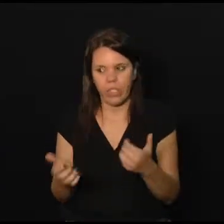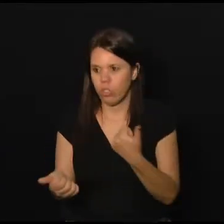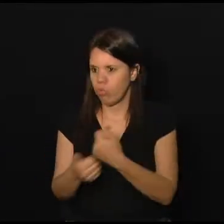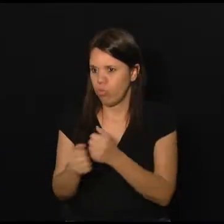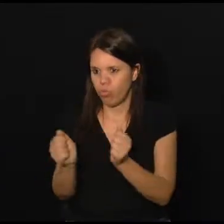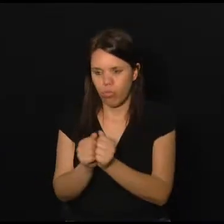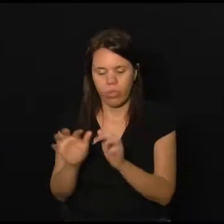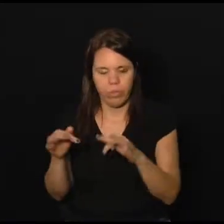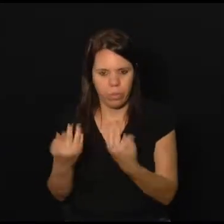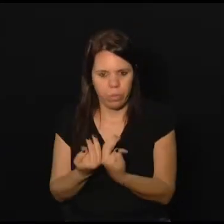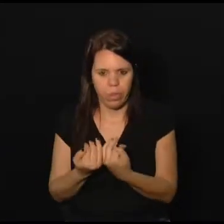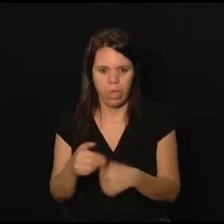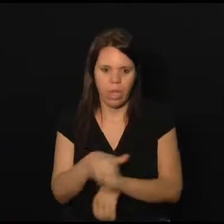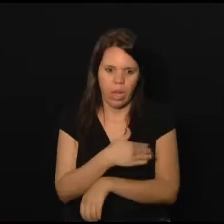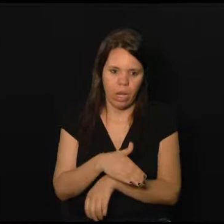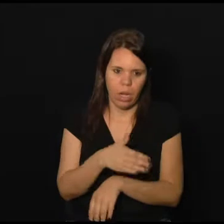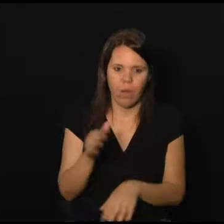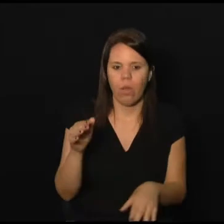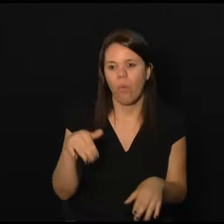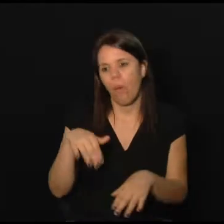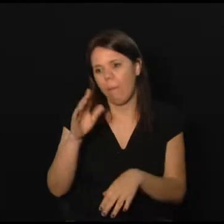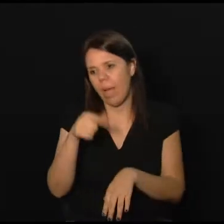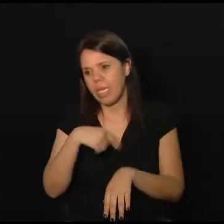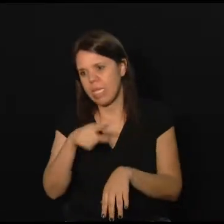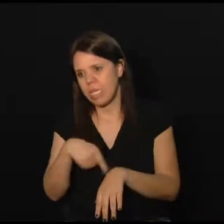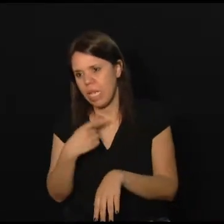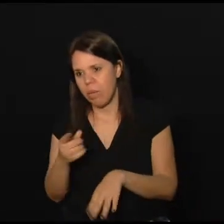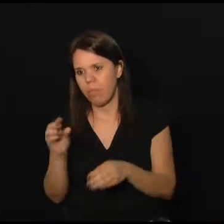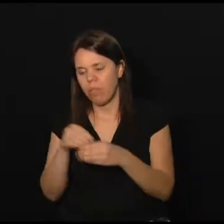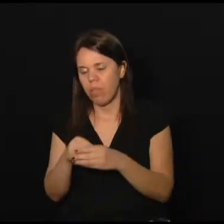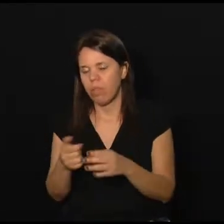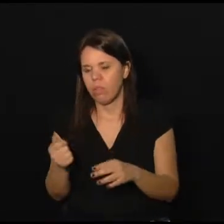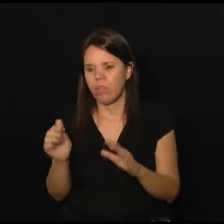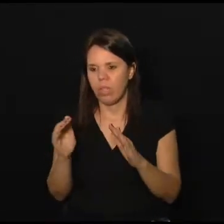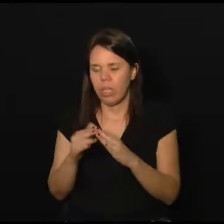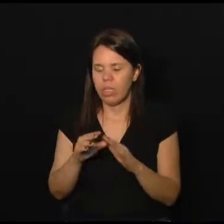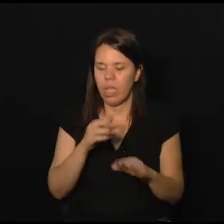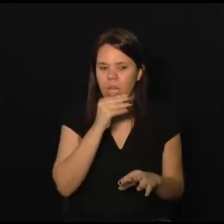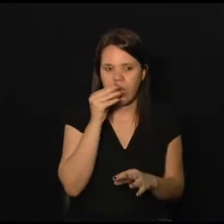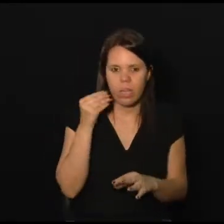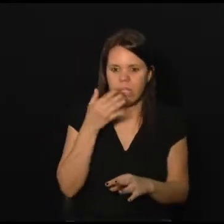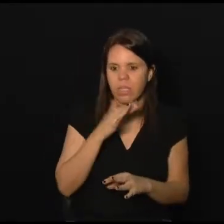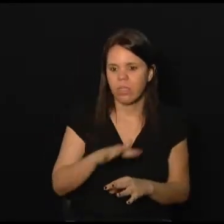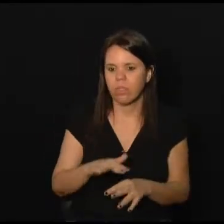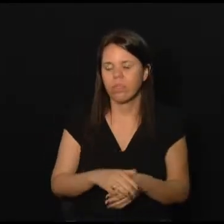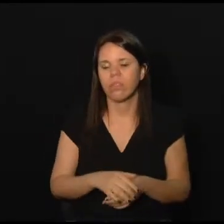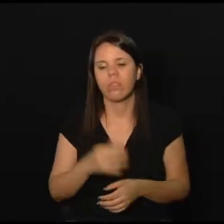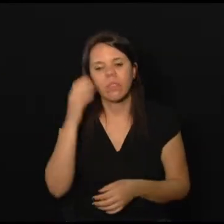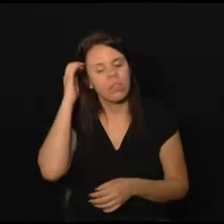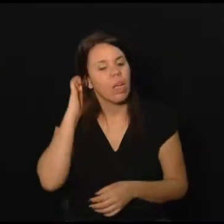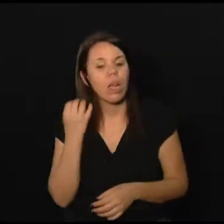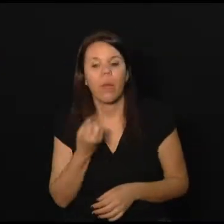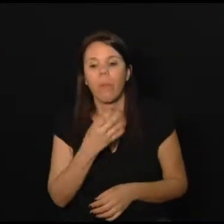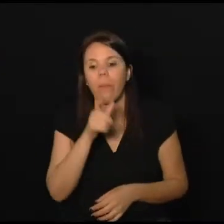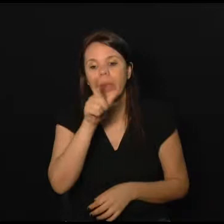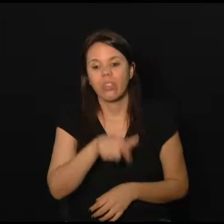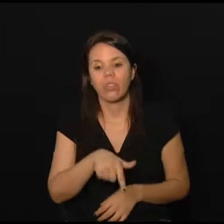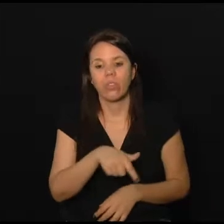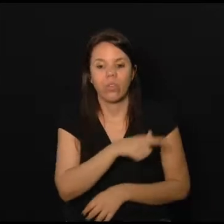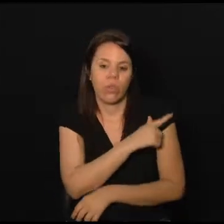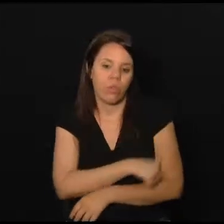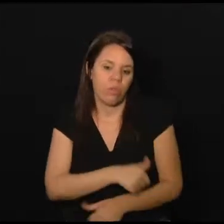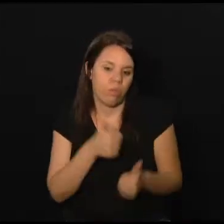família, fica mais na rua do que dentro. Às vezes, é uma criança, um adolescente, ele é bom, ele é educado,